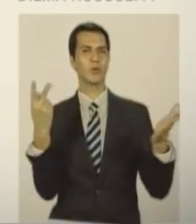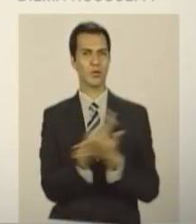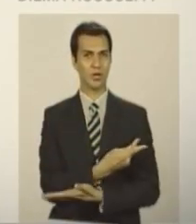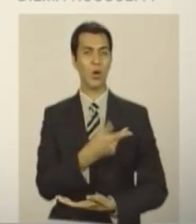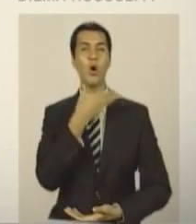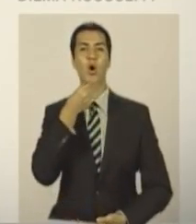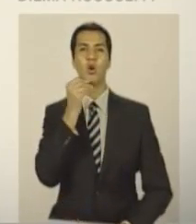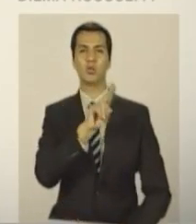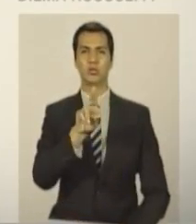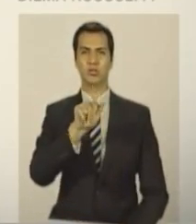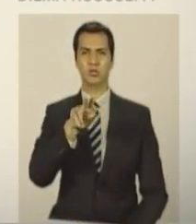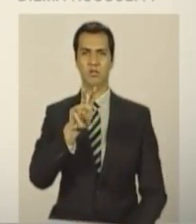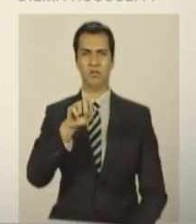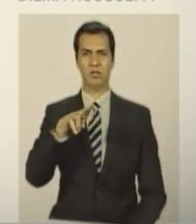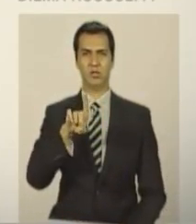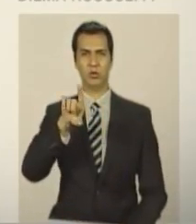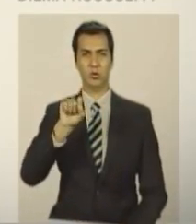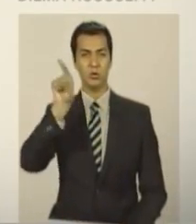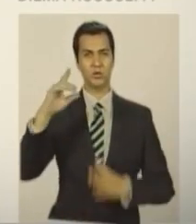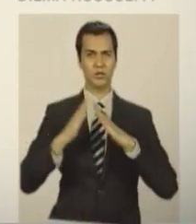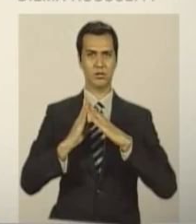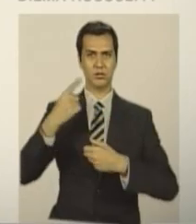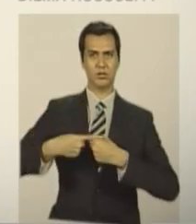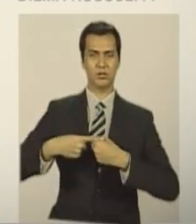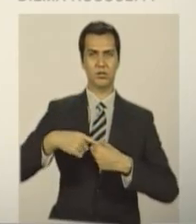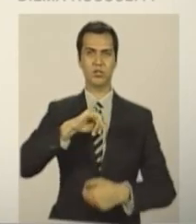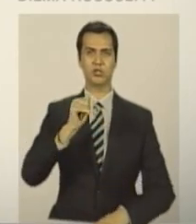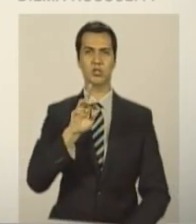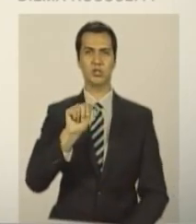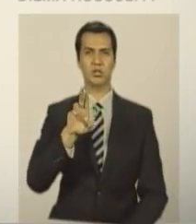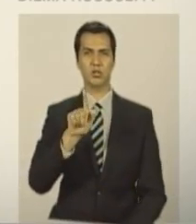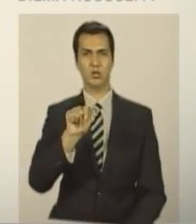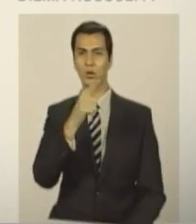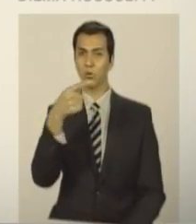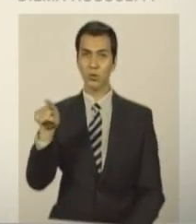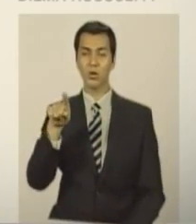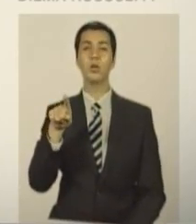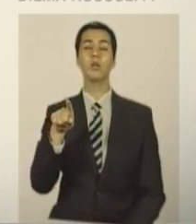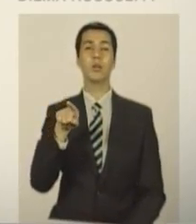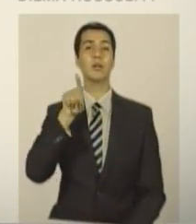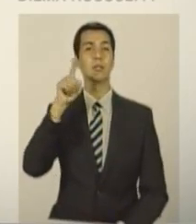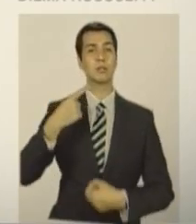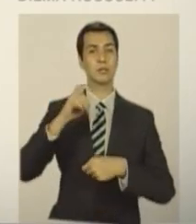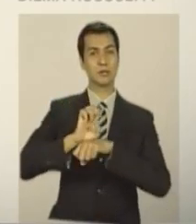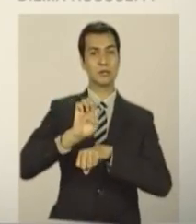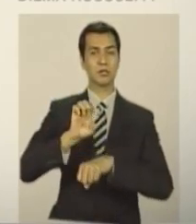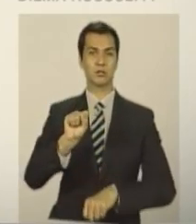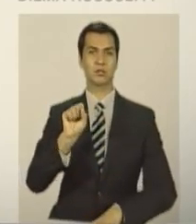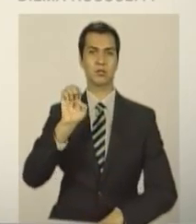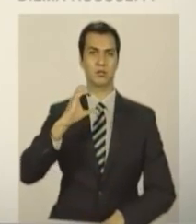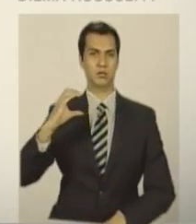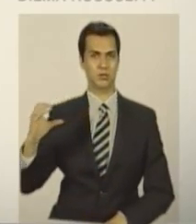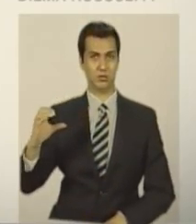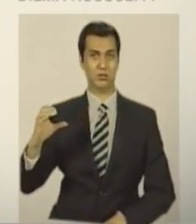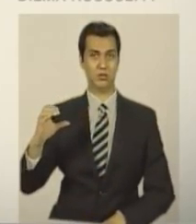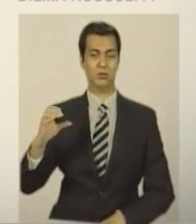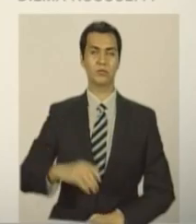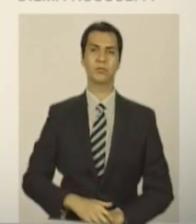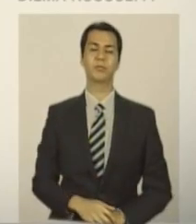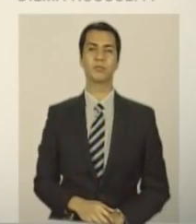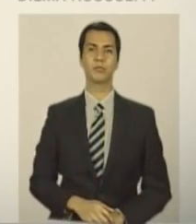da Silva, que mora lá em Jaraguá do Sul, em Santa Catarina, com a esposa e os dois filhos. O Giovanildo perdeu a